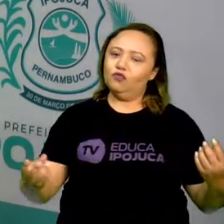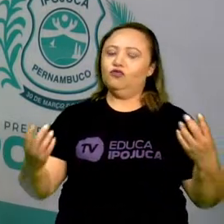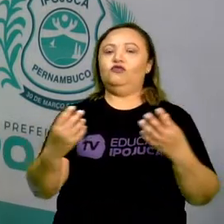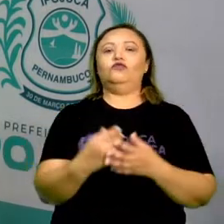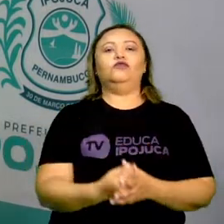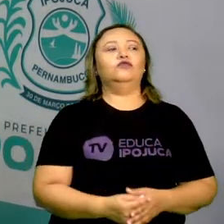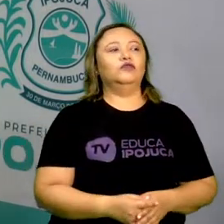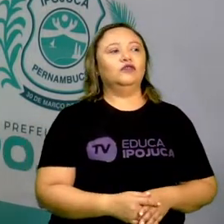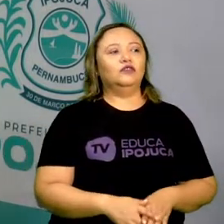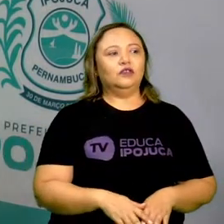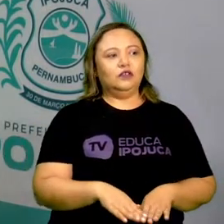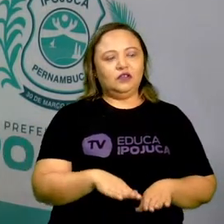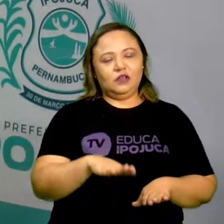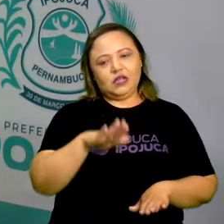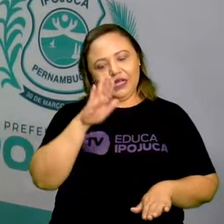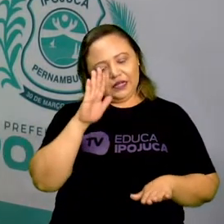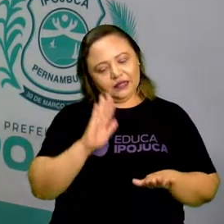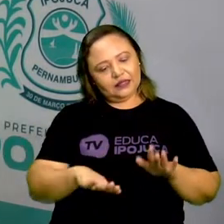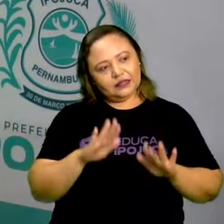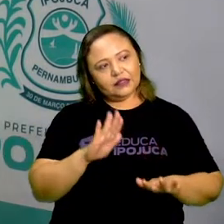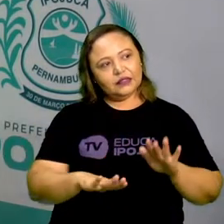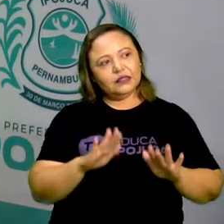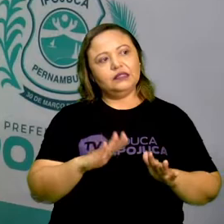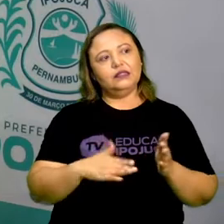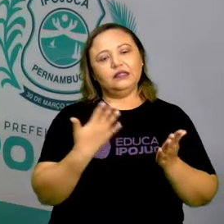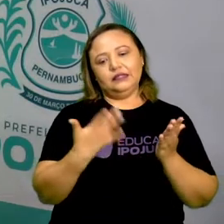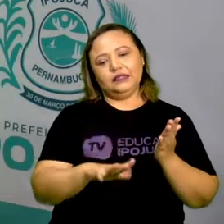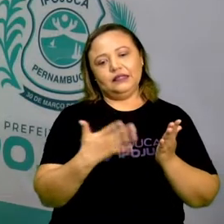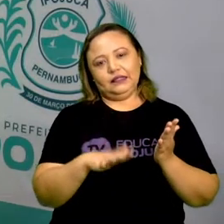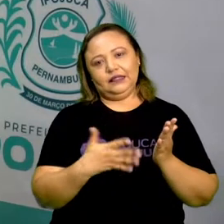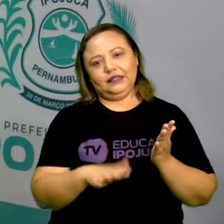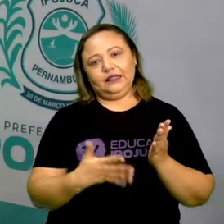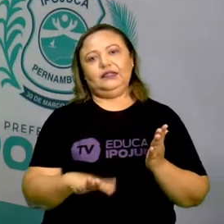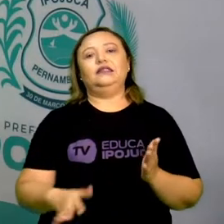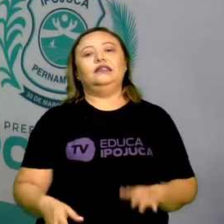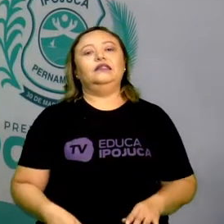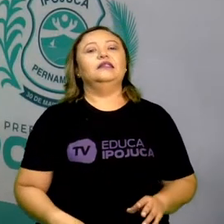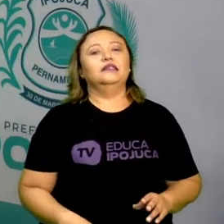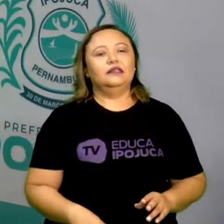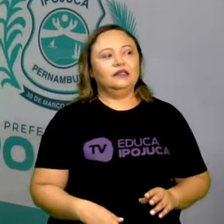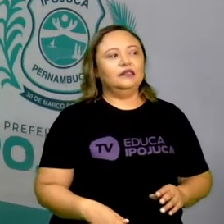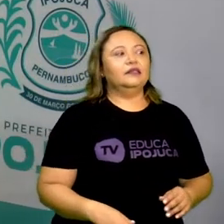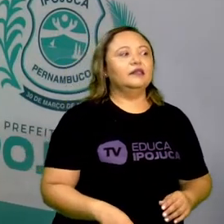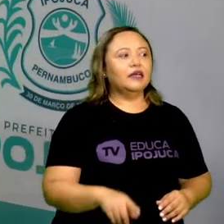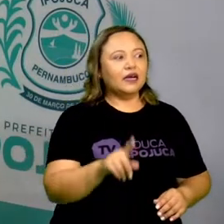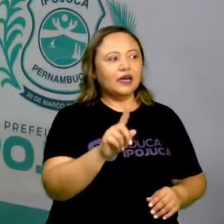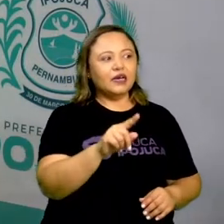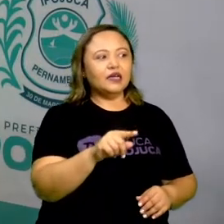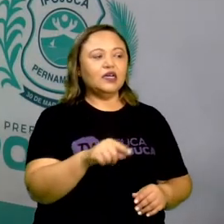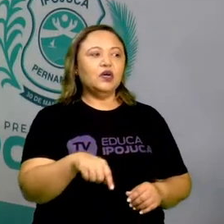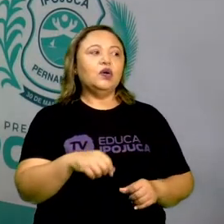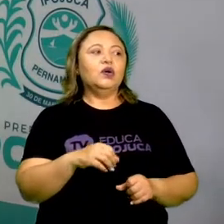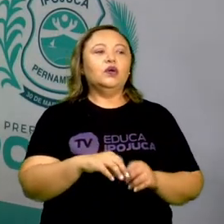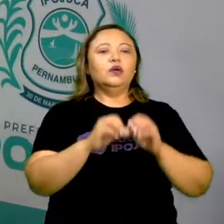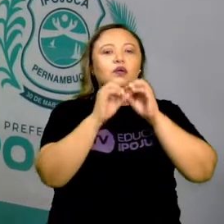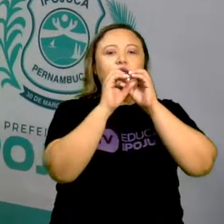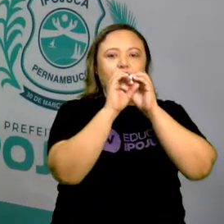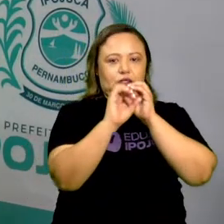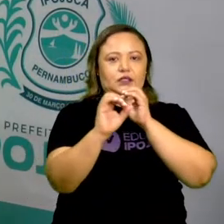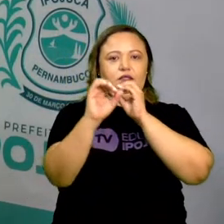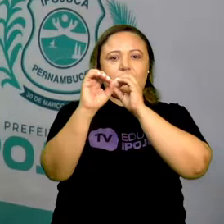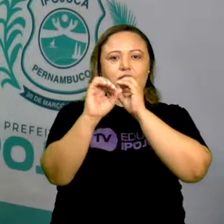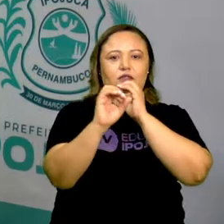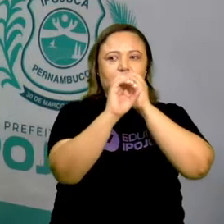é um... É o quê? Deixar vocês descobrirem. Pandeiro. Um instrumento de